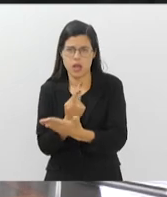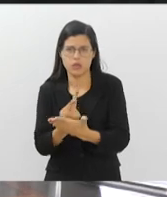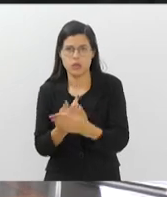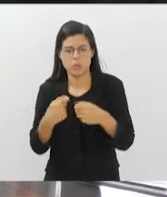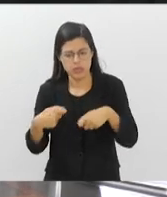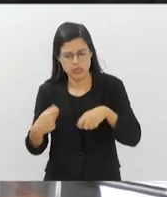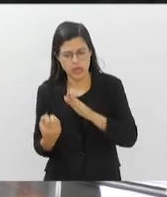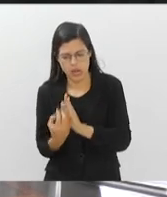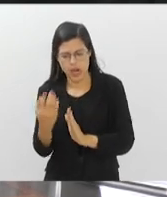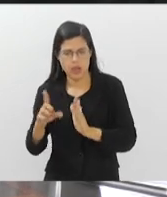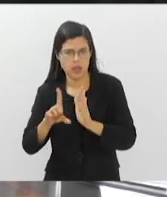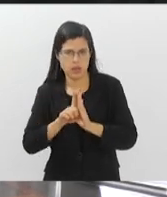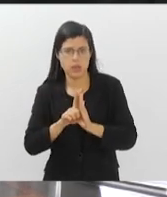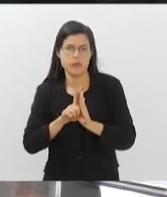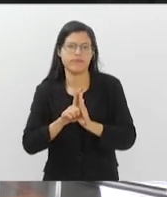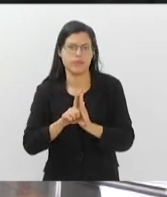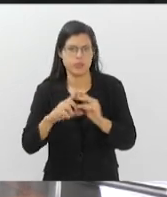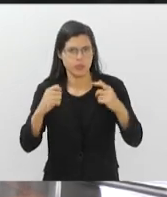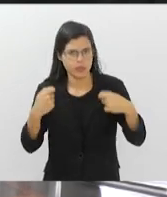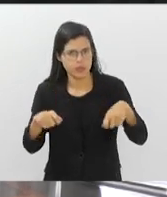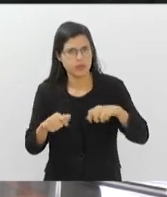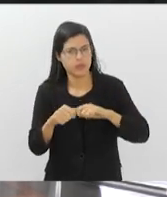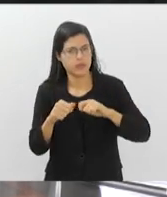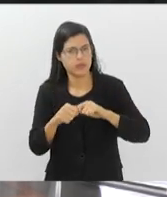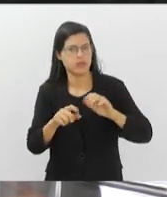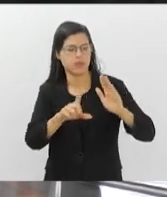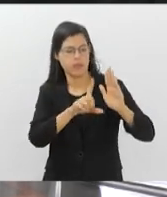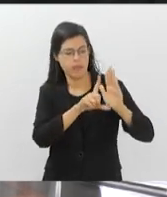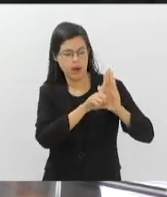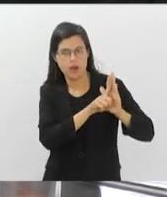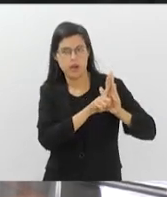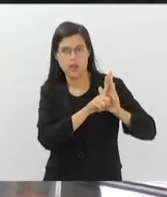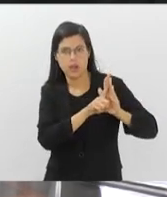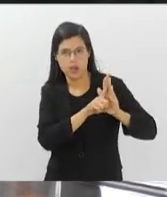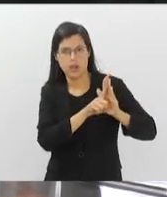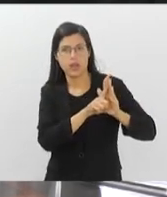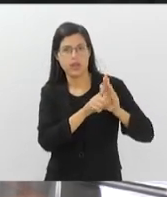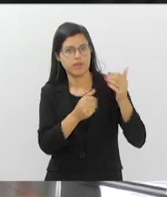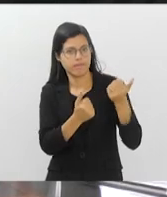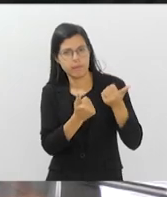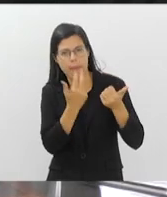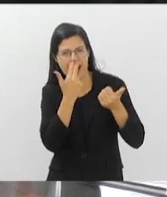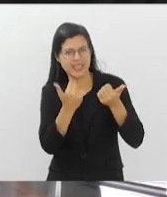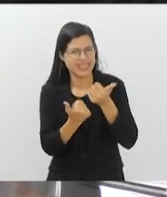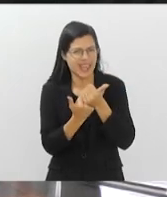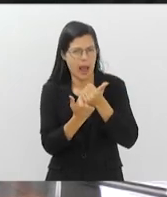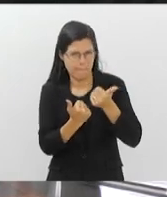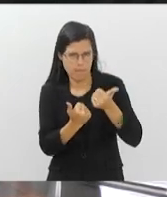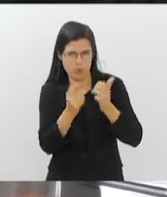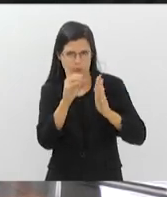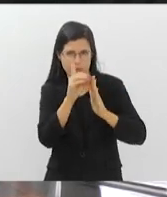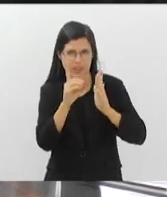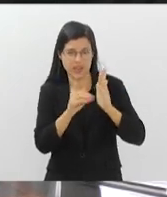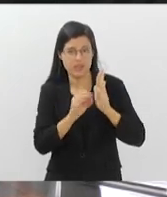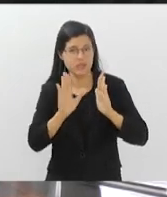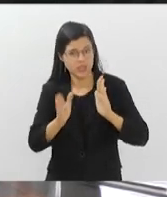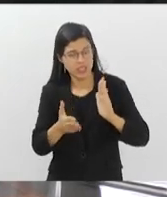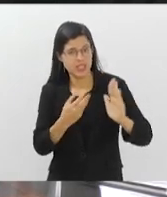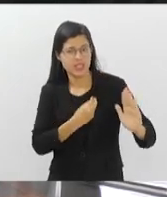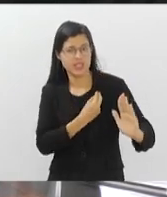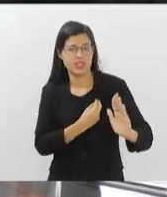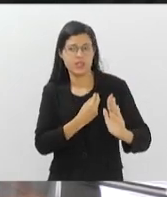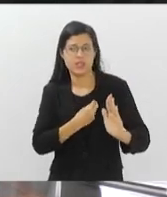gente acabou fazendo uma lei que suplantou o decreto. É exatamente o que... Aqui não